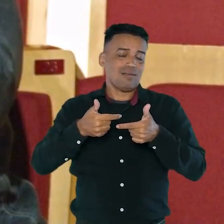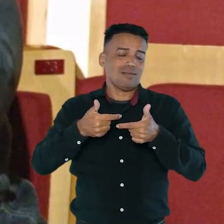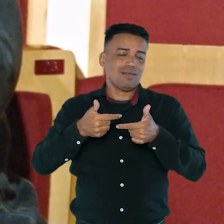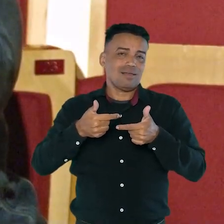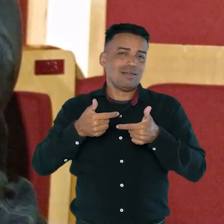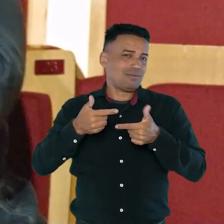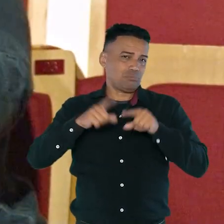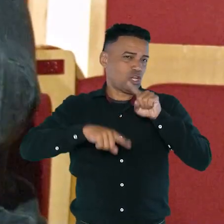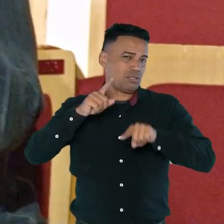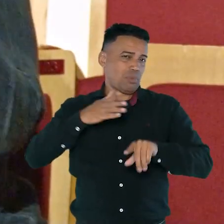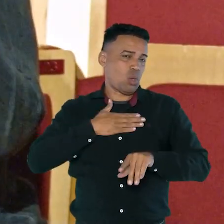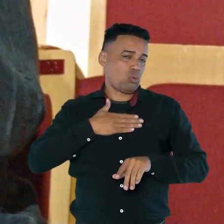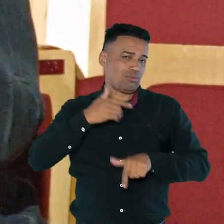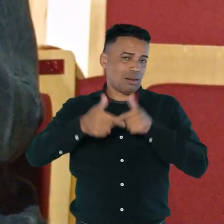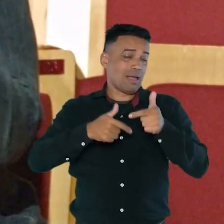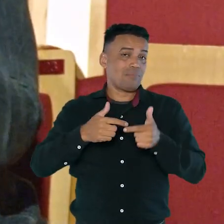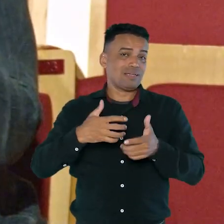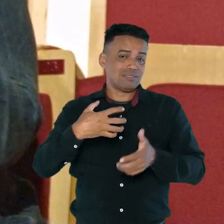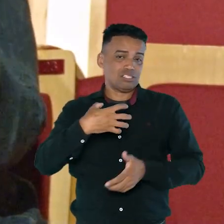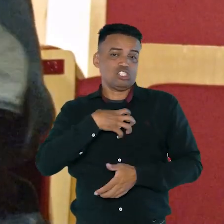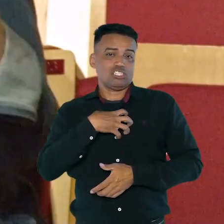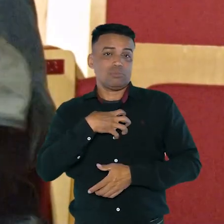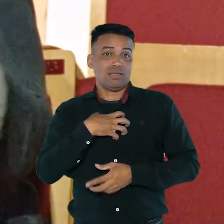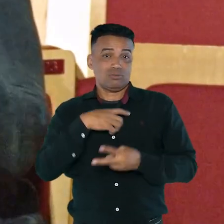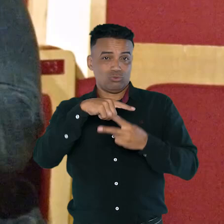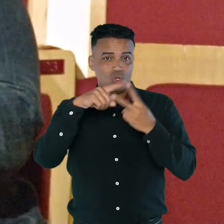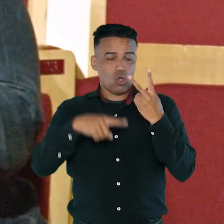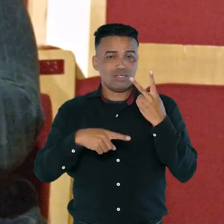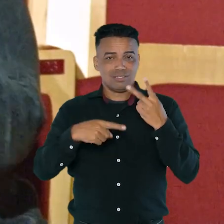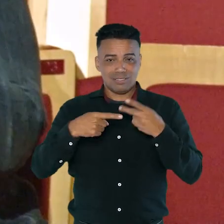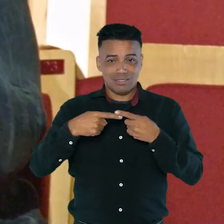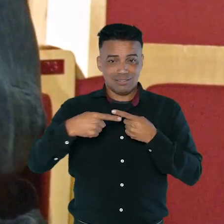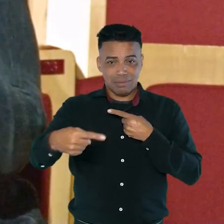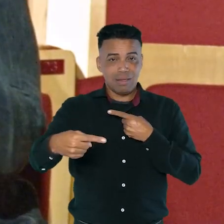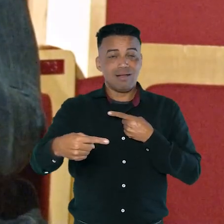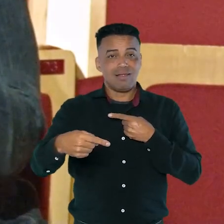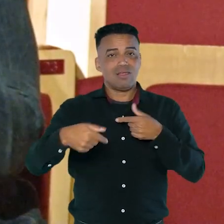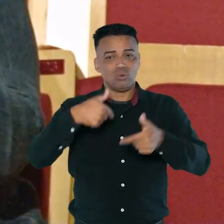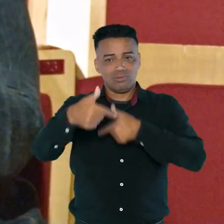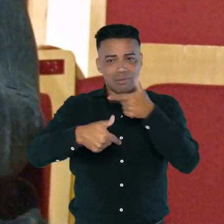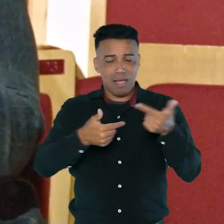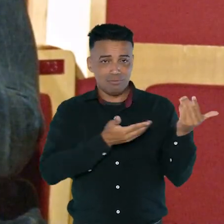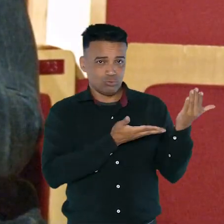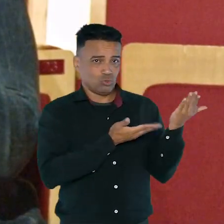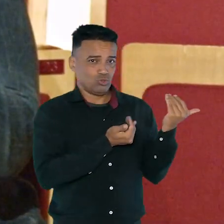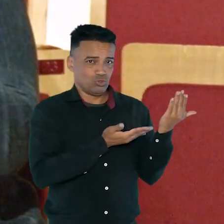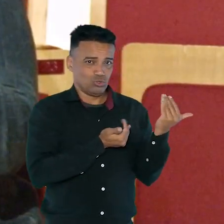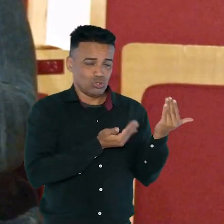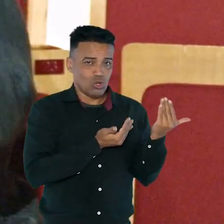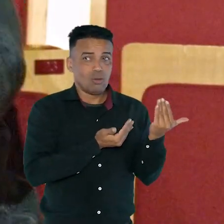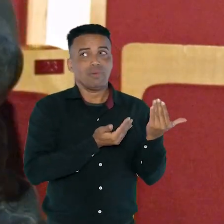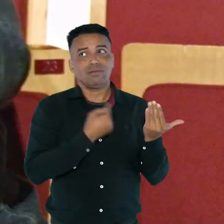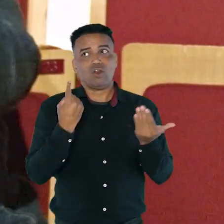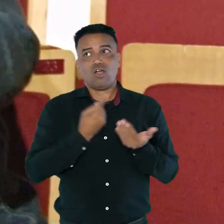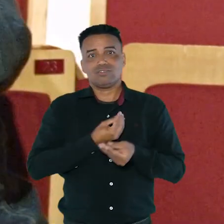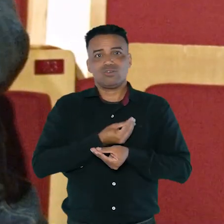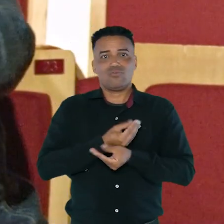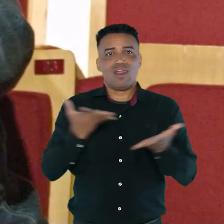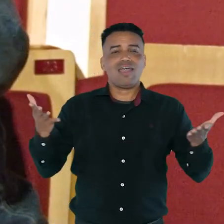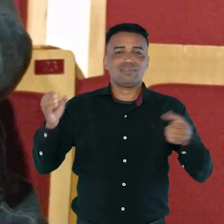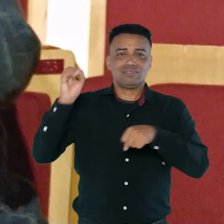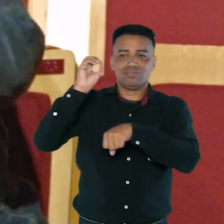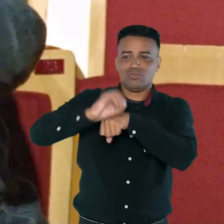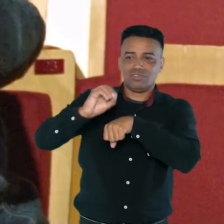trabalho, mas movida por 2 sentimentos nesta semana. Primeiro, que eu trabalho com jovens e a gente oferece,